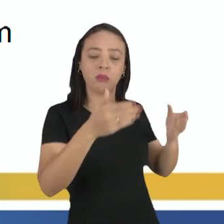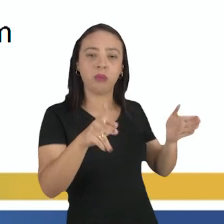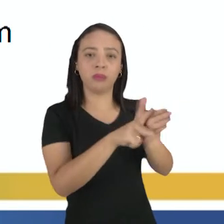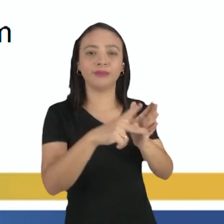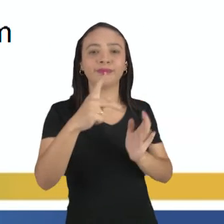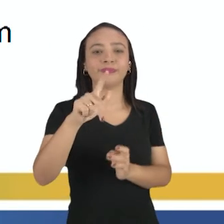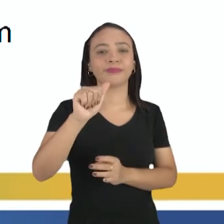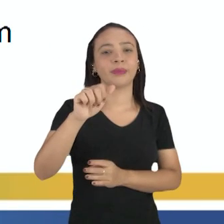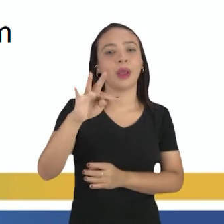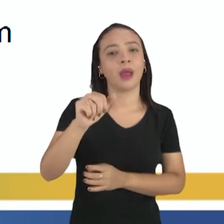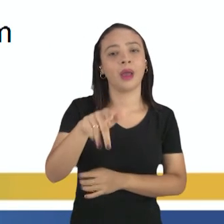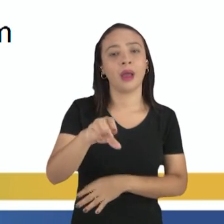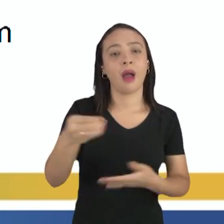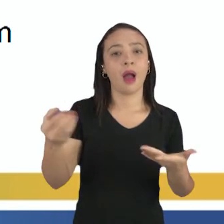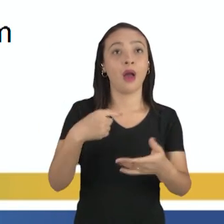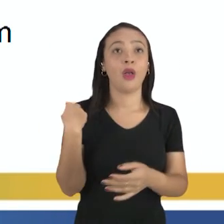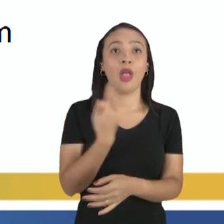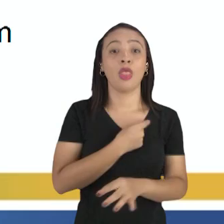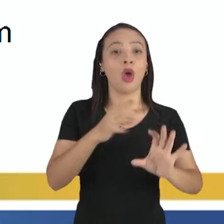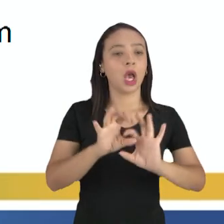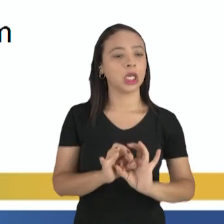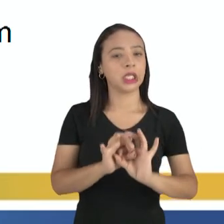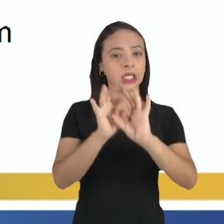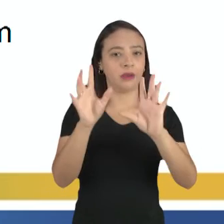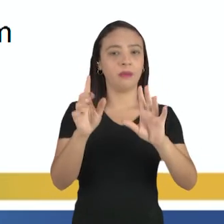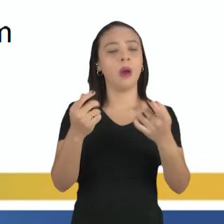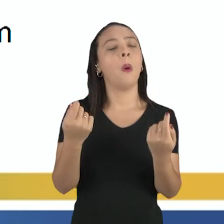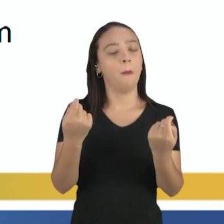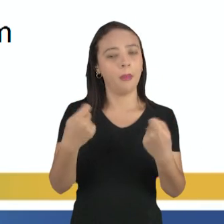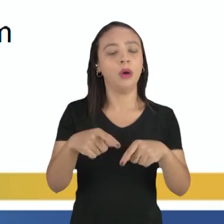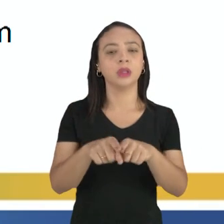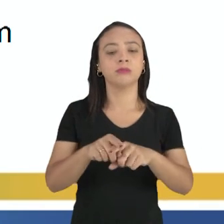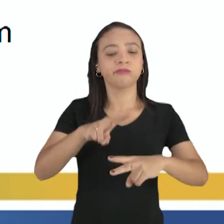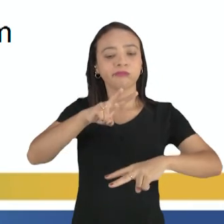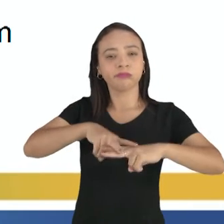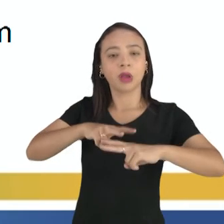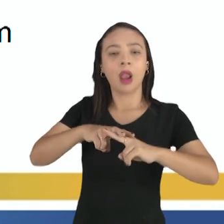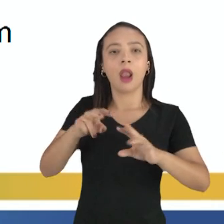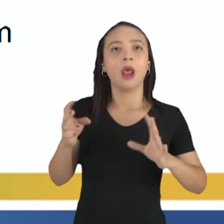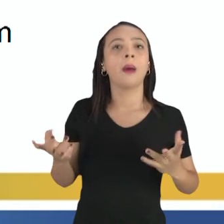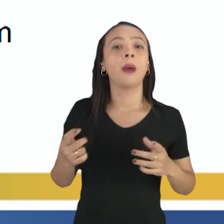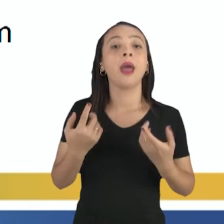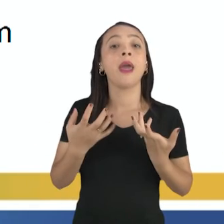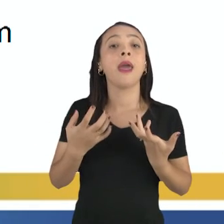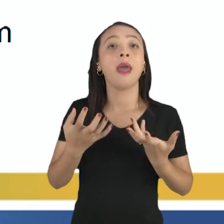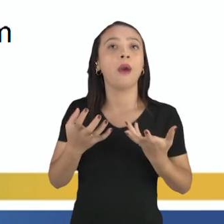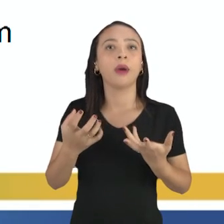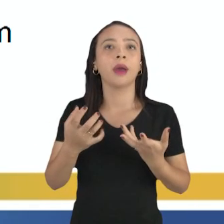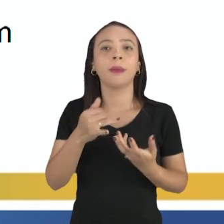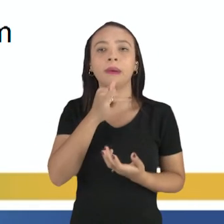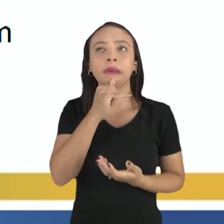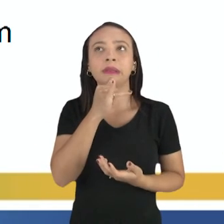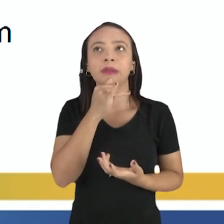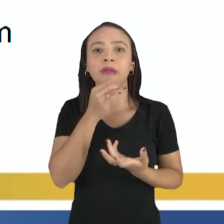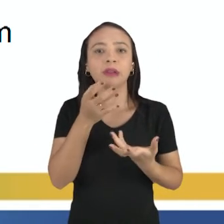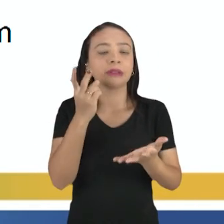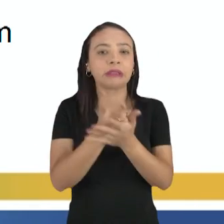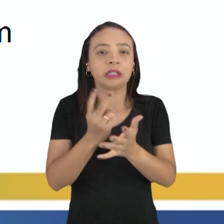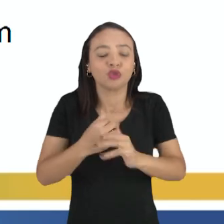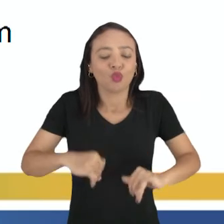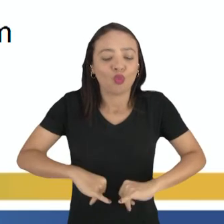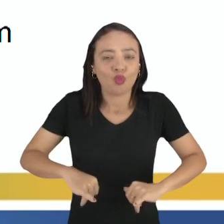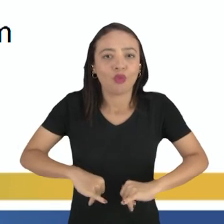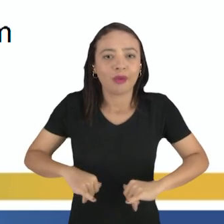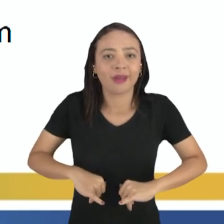nos aprisionar por espontânea vontade a esta relação sadomasoquista com as